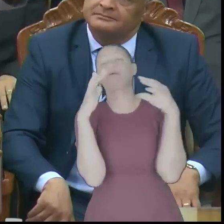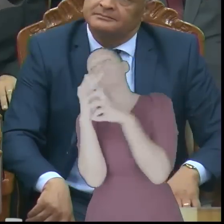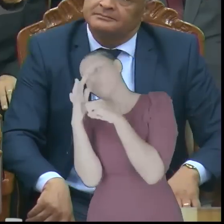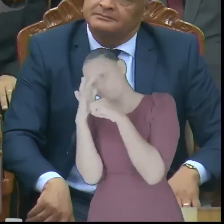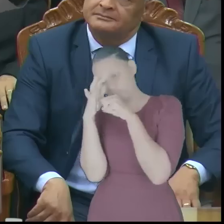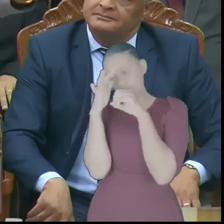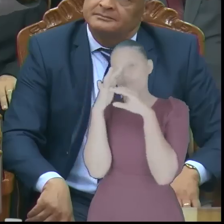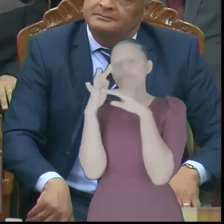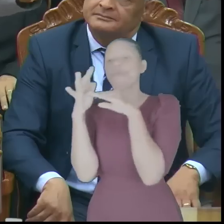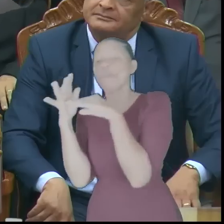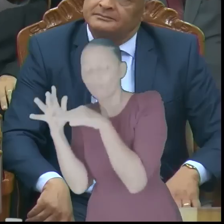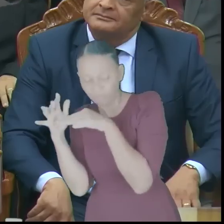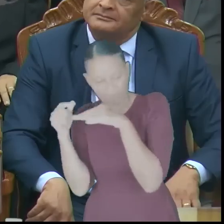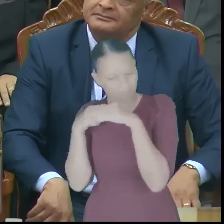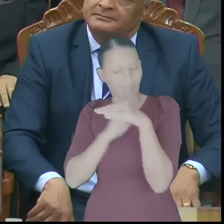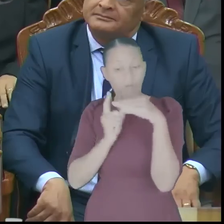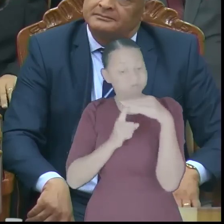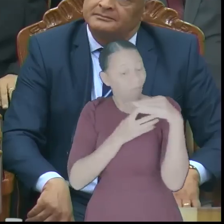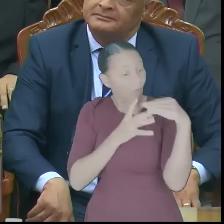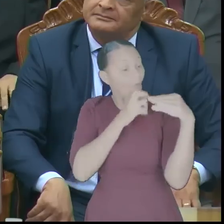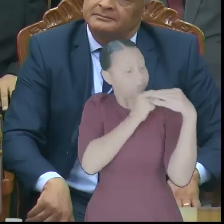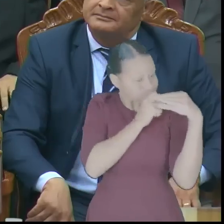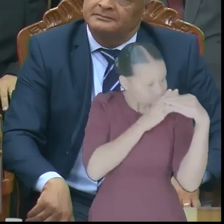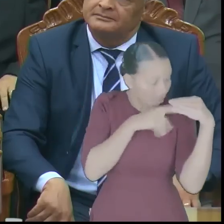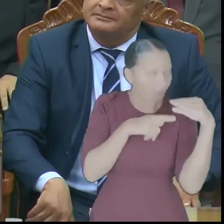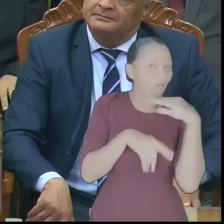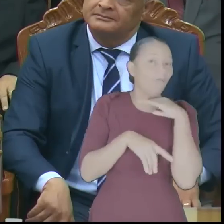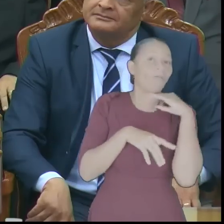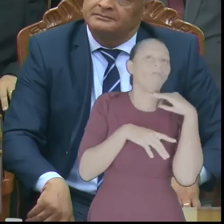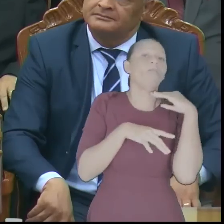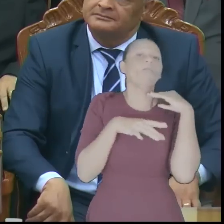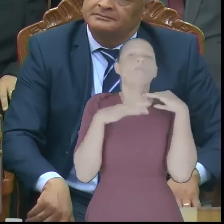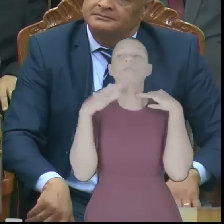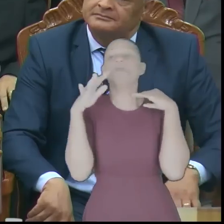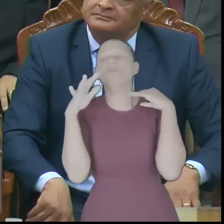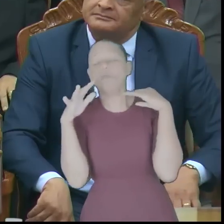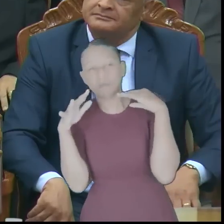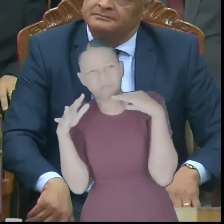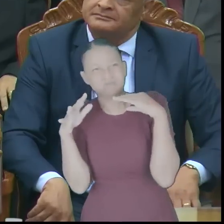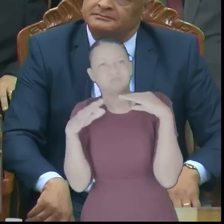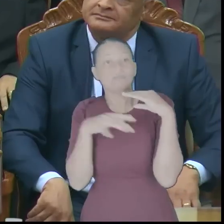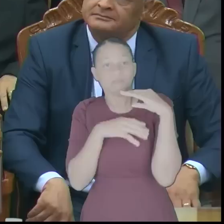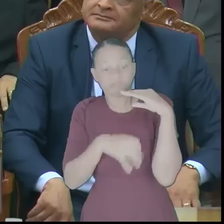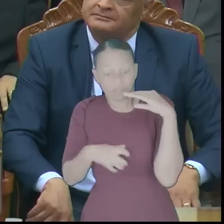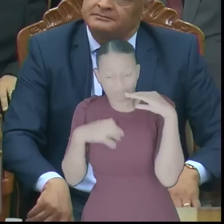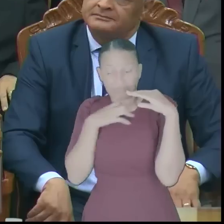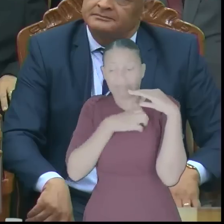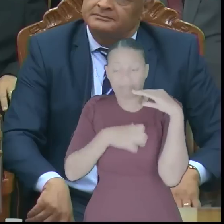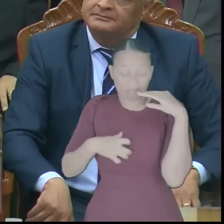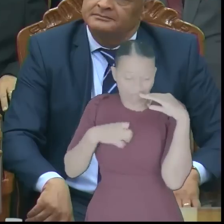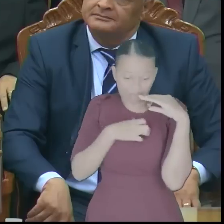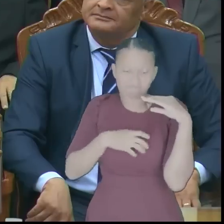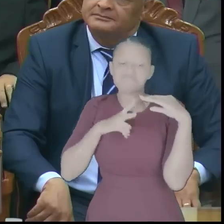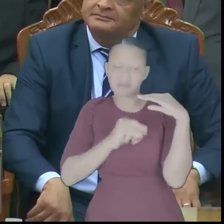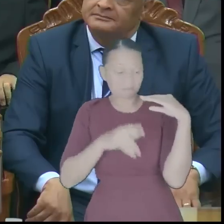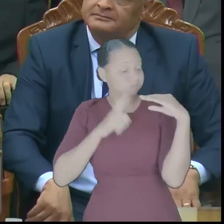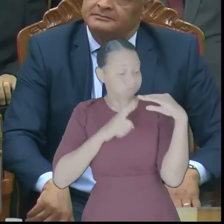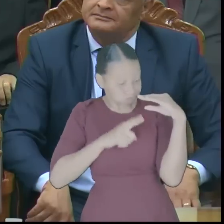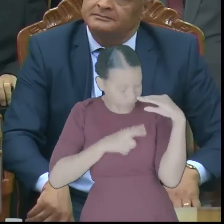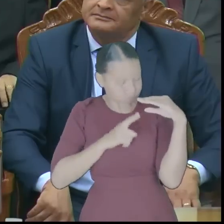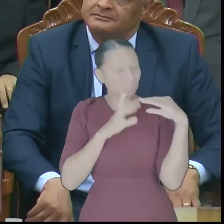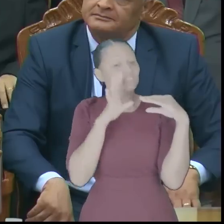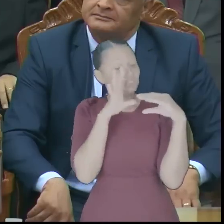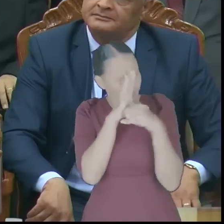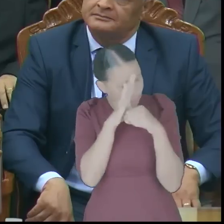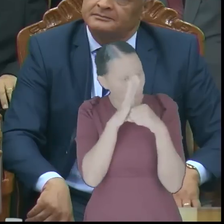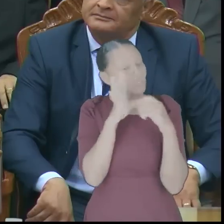Alguém disse: vomita não. Não, mas eu tô ruim. Não, vai ficar ruim. Mas tá difícil. Vai ficar difícil. Tu tem que segurar 3